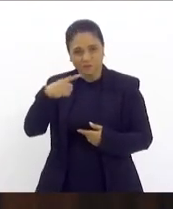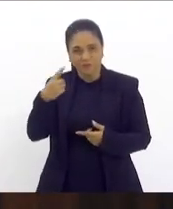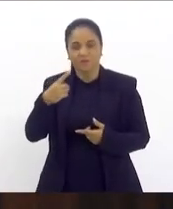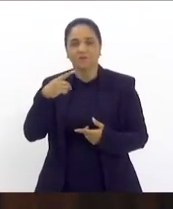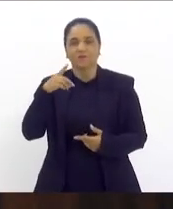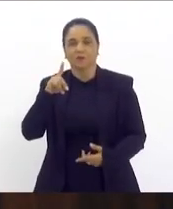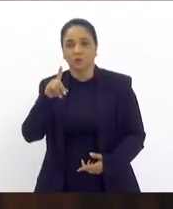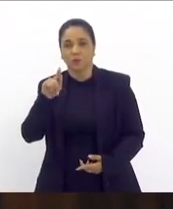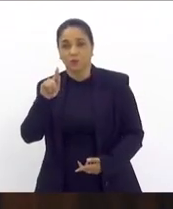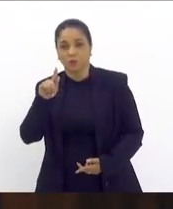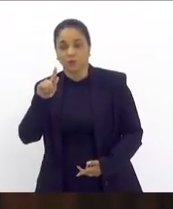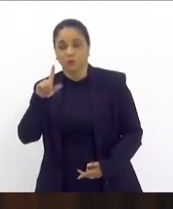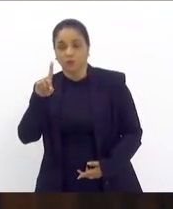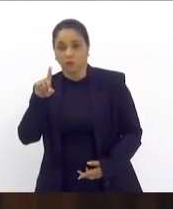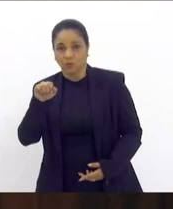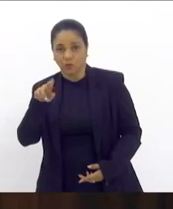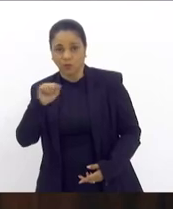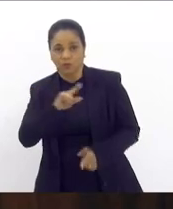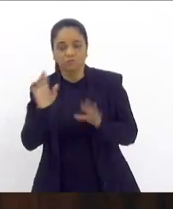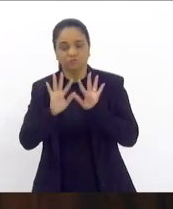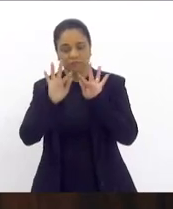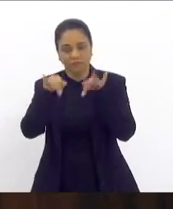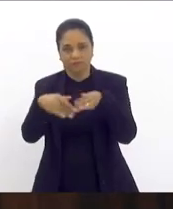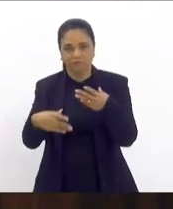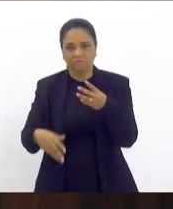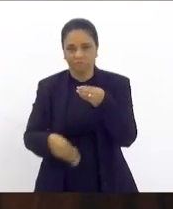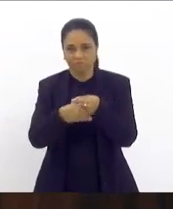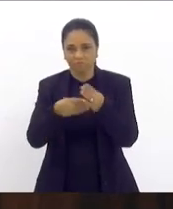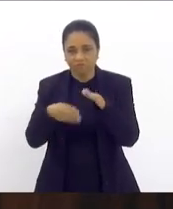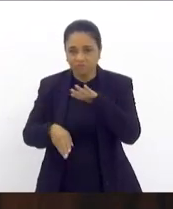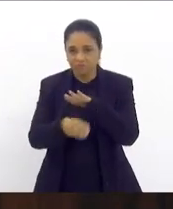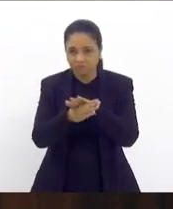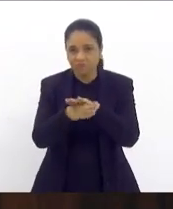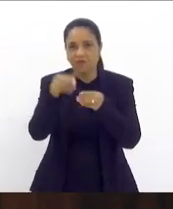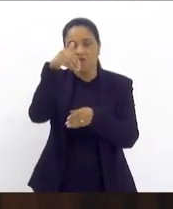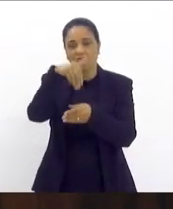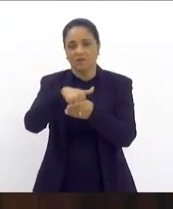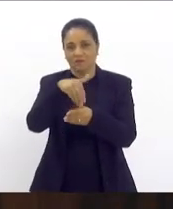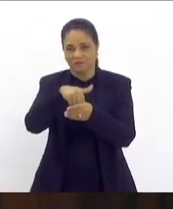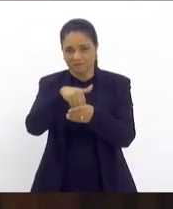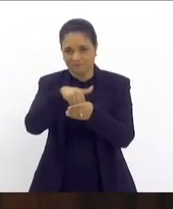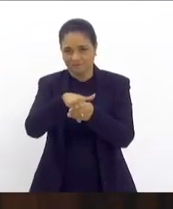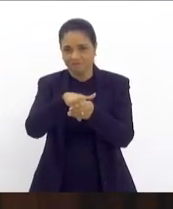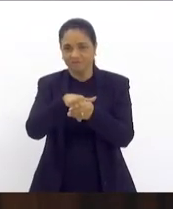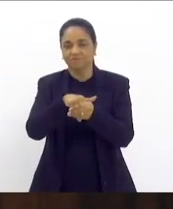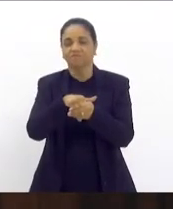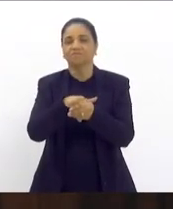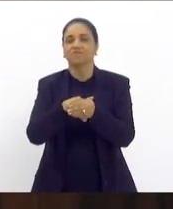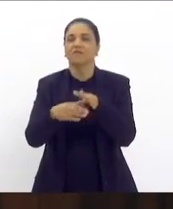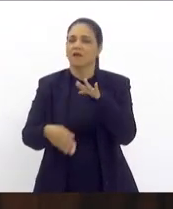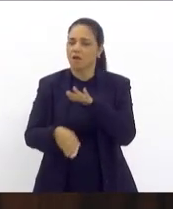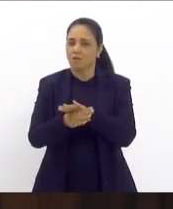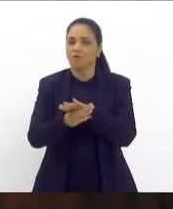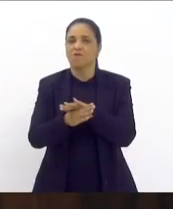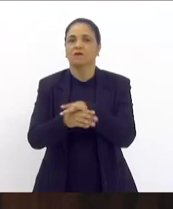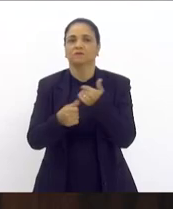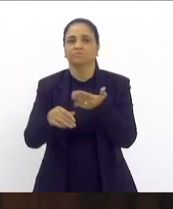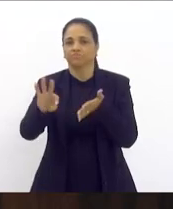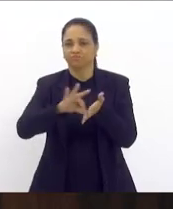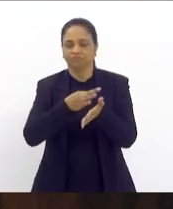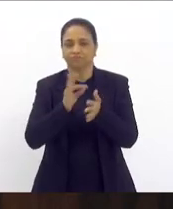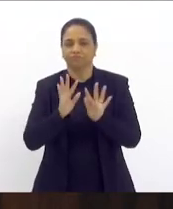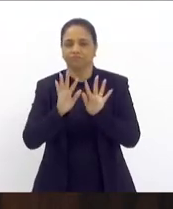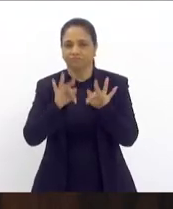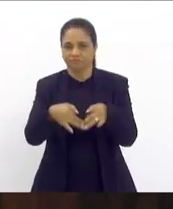encerrada a discussão em votação aqueles que aprovam permaneçam Como estão aprovado vai autógrafo